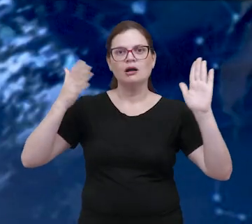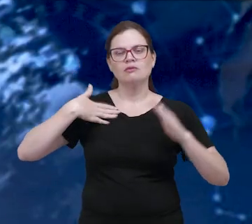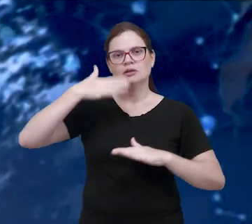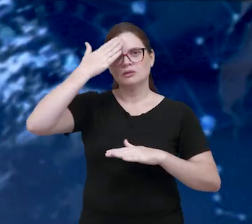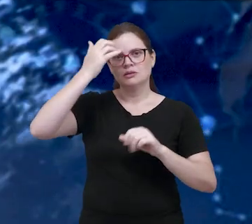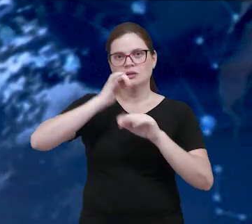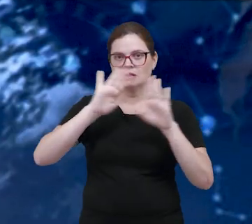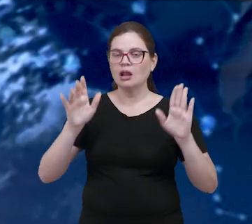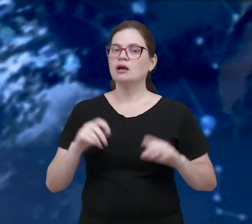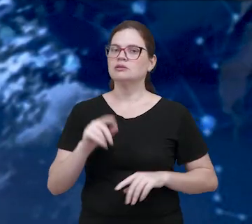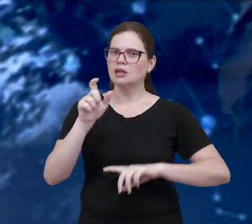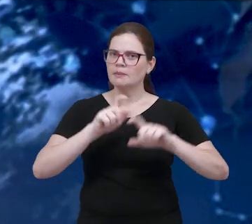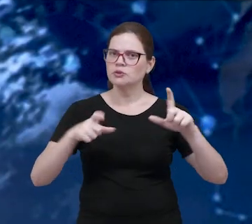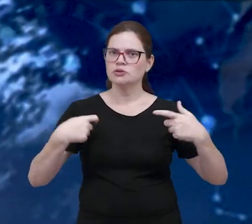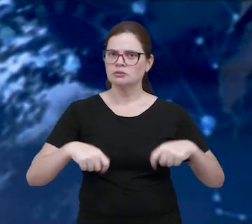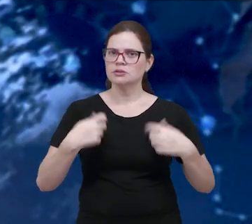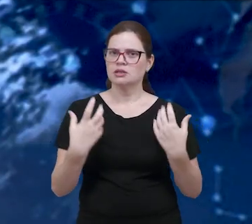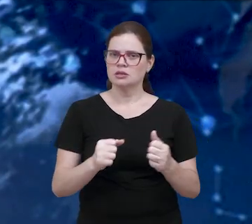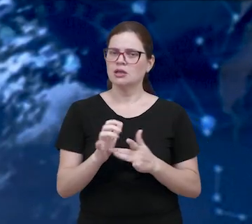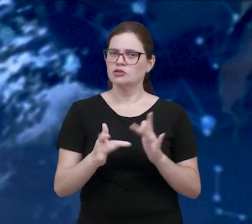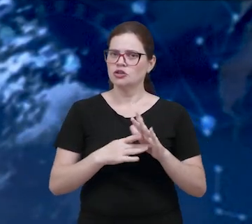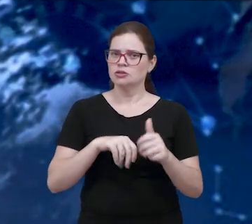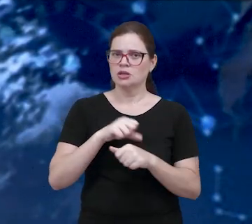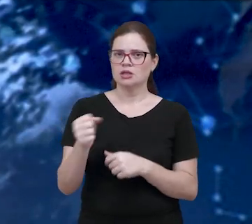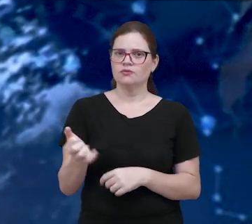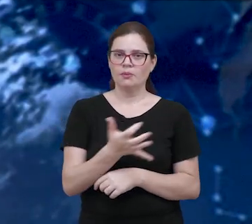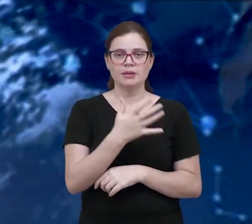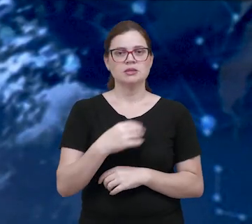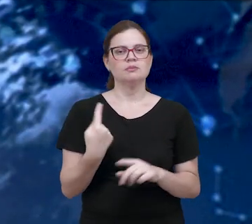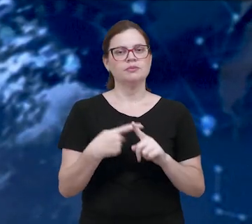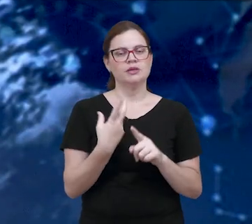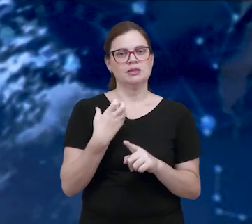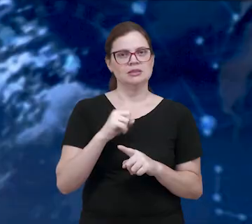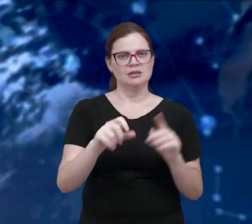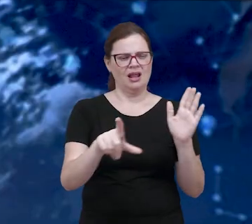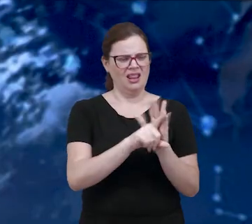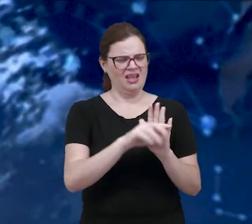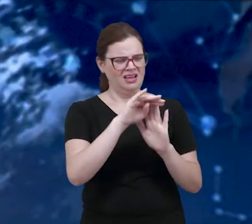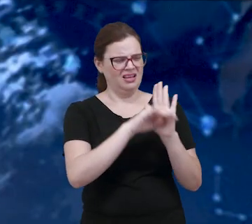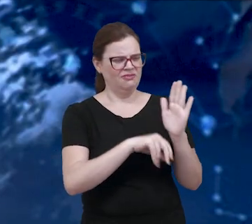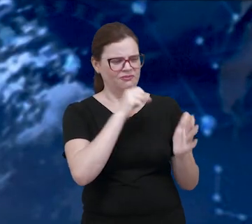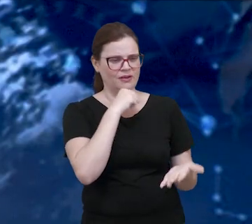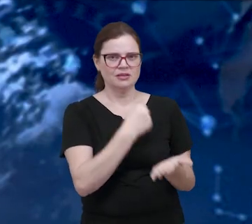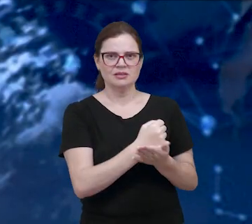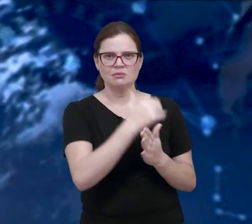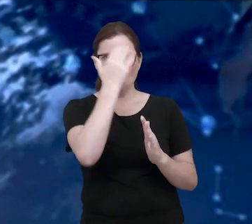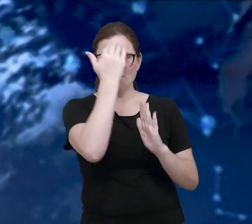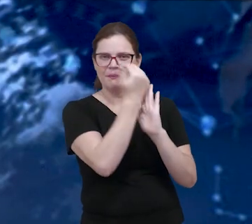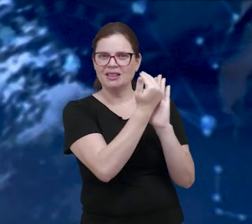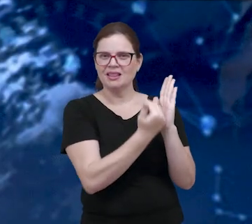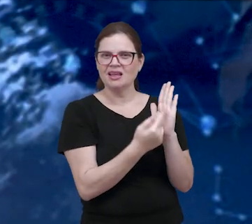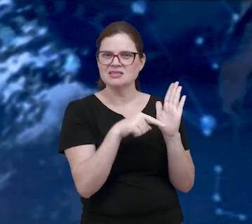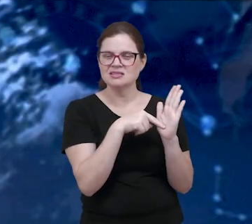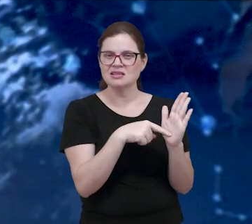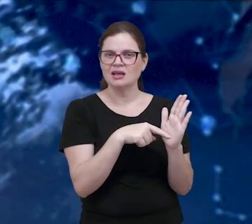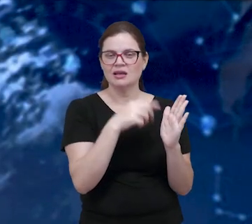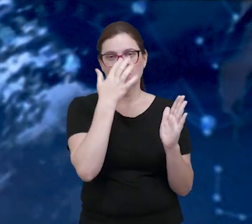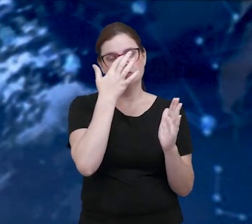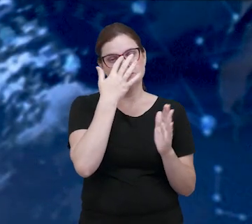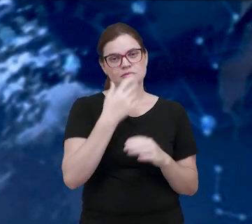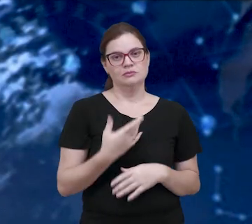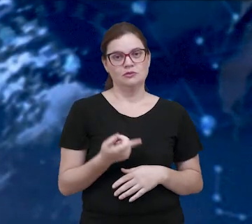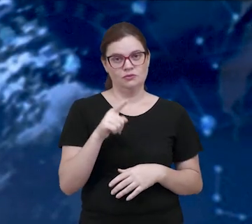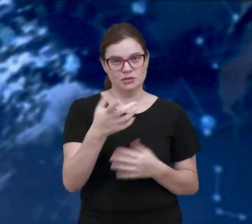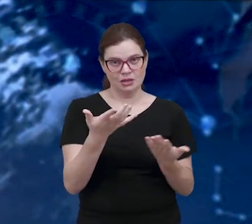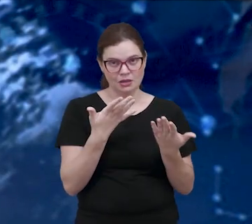precisam de conversão mesmo, porque essa questão de seguir a lei do Velho Testamento, lembra, repetindo, você